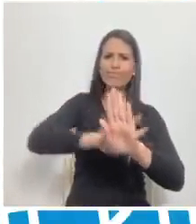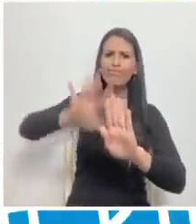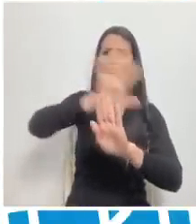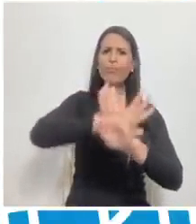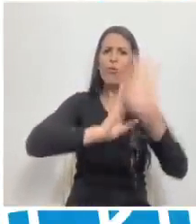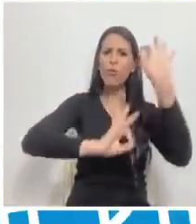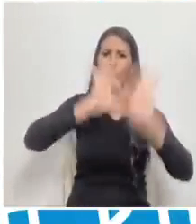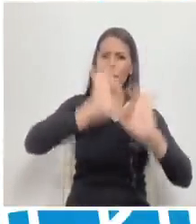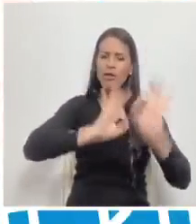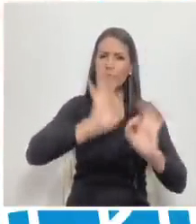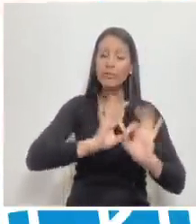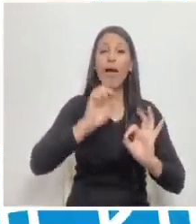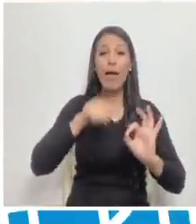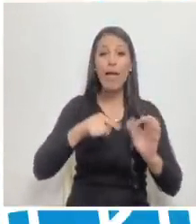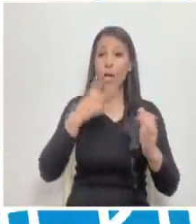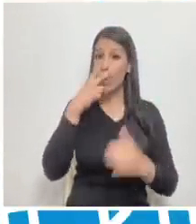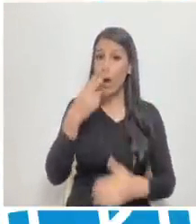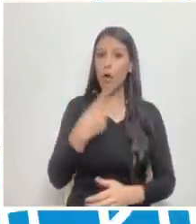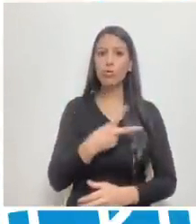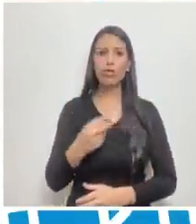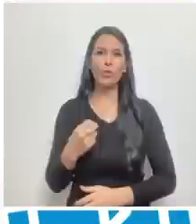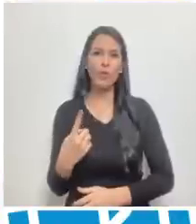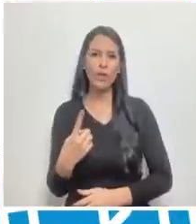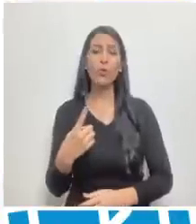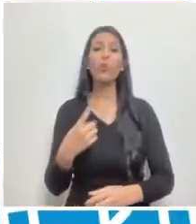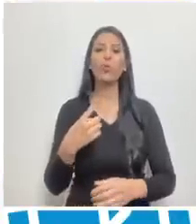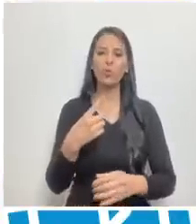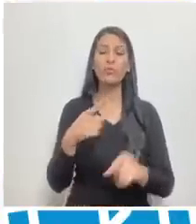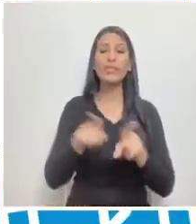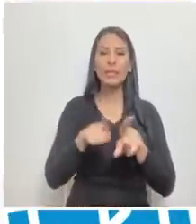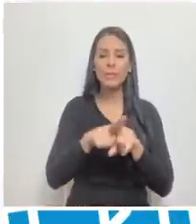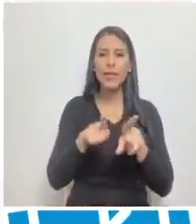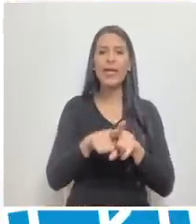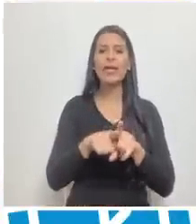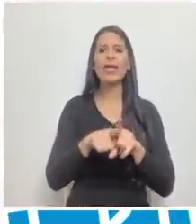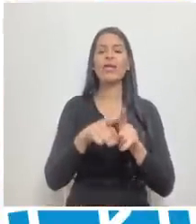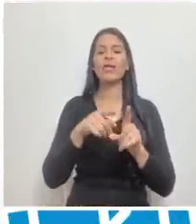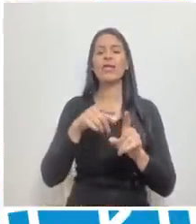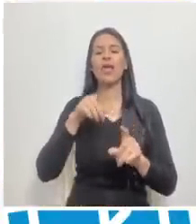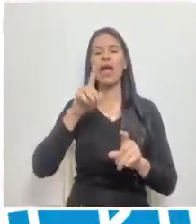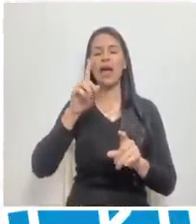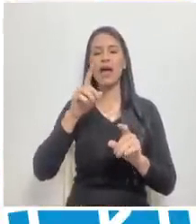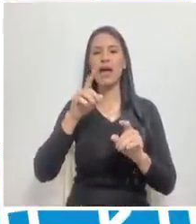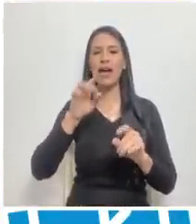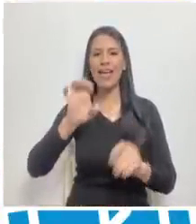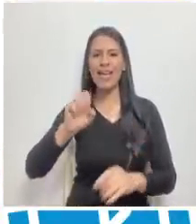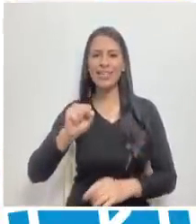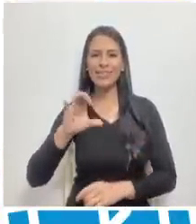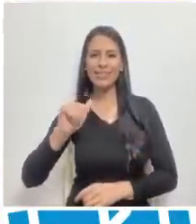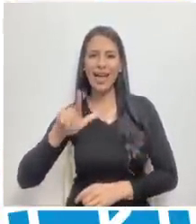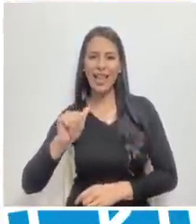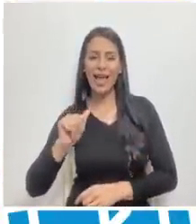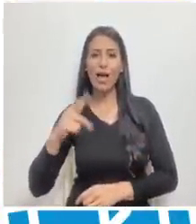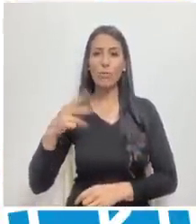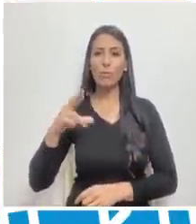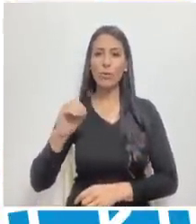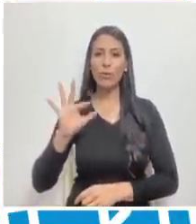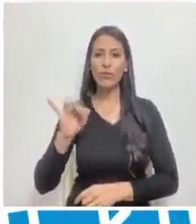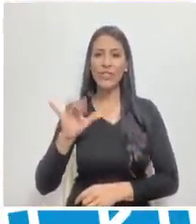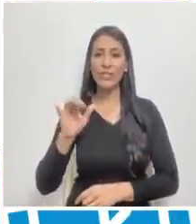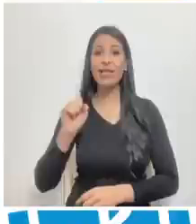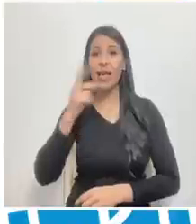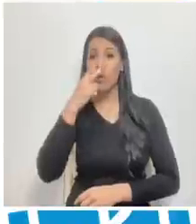de proficiência é a de 1997, que é essa escala que orienta, inclusive, o IDEB. Quer dizer,